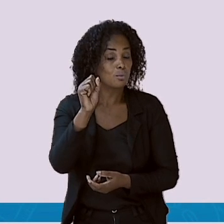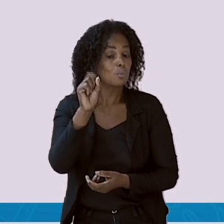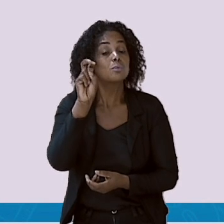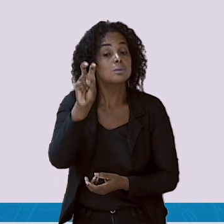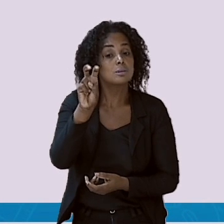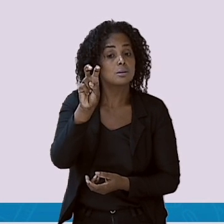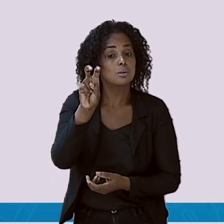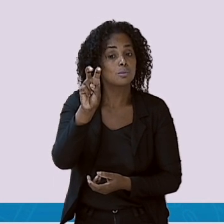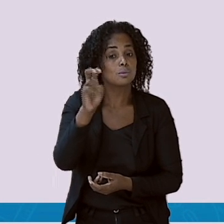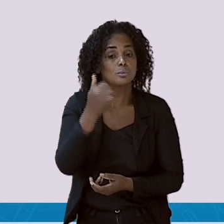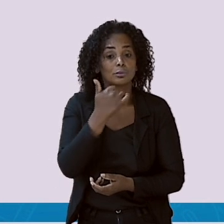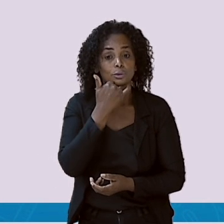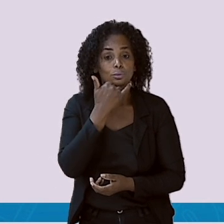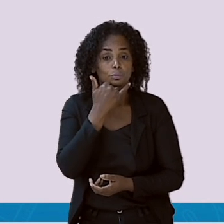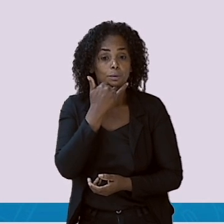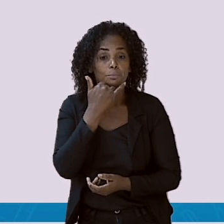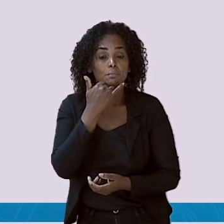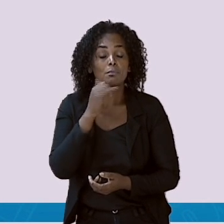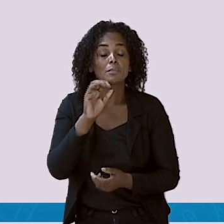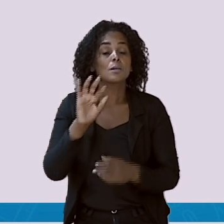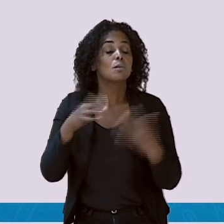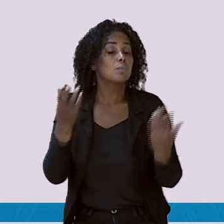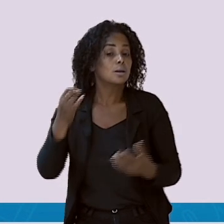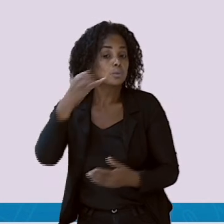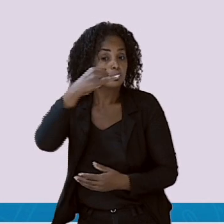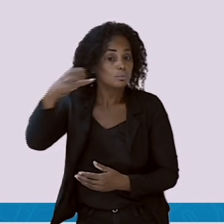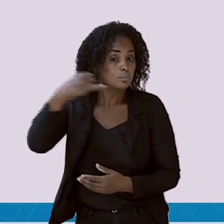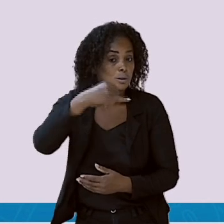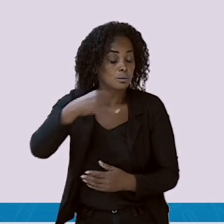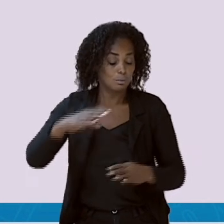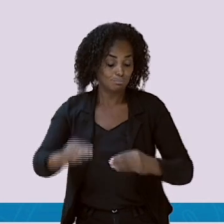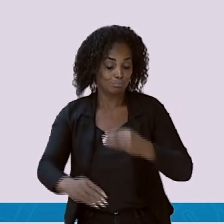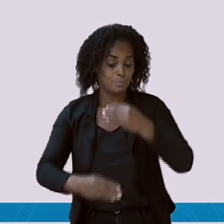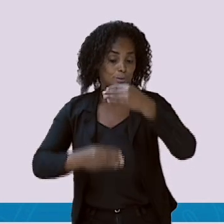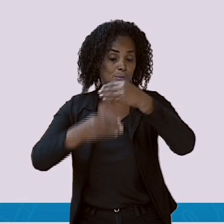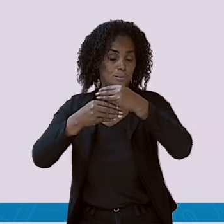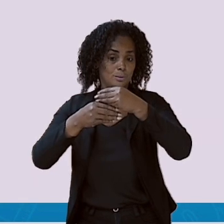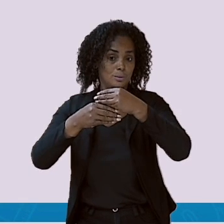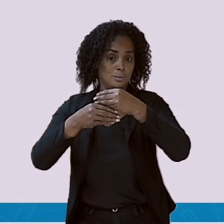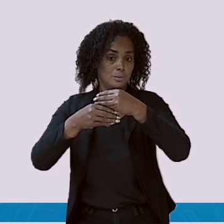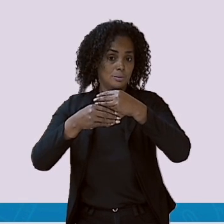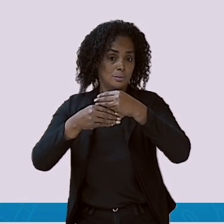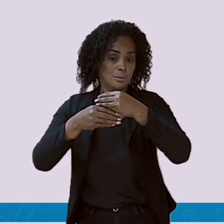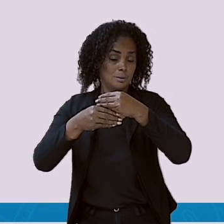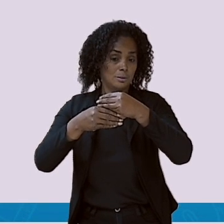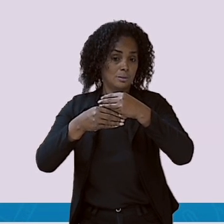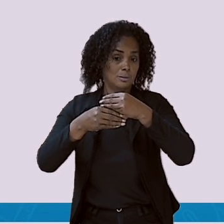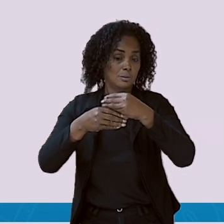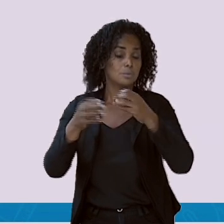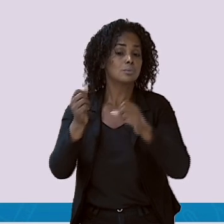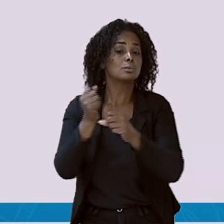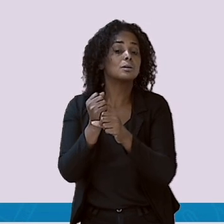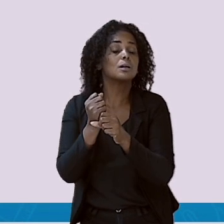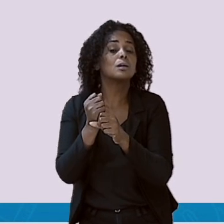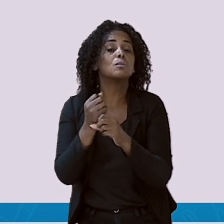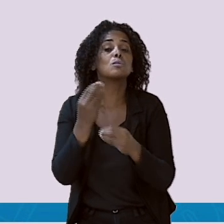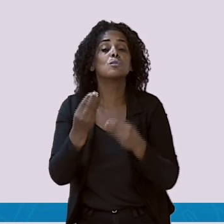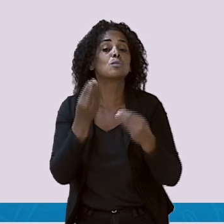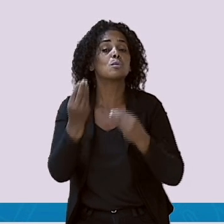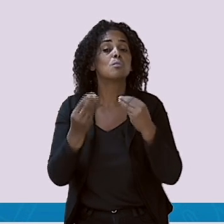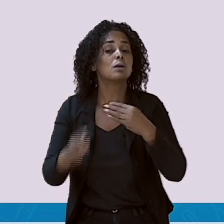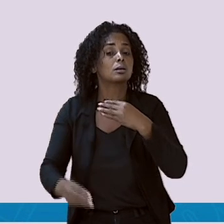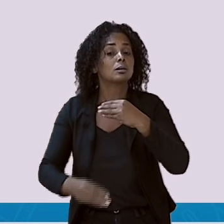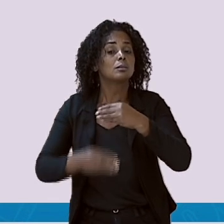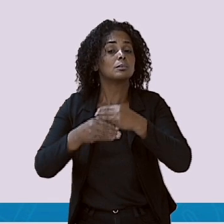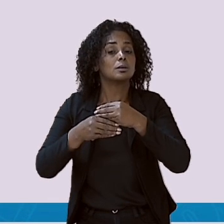a 5. E quando ele é igual, a gente arredonda para cima, tá? Ficando aqui, ó,